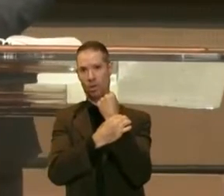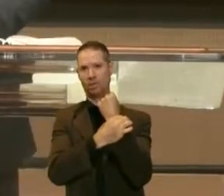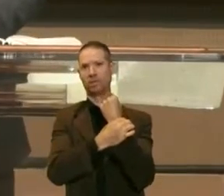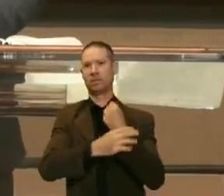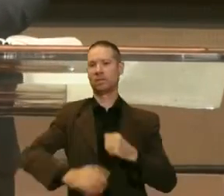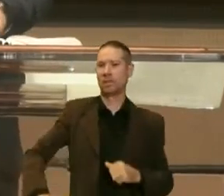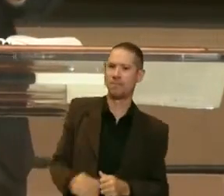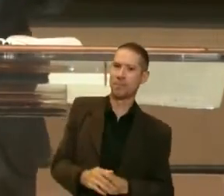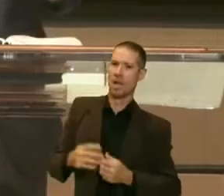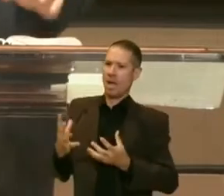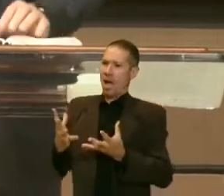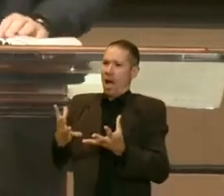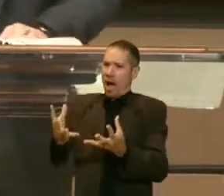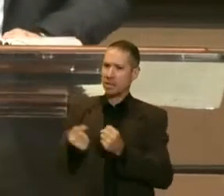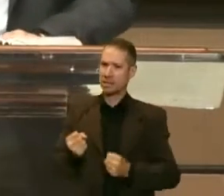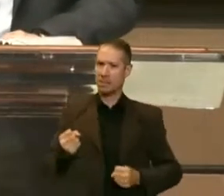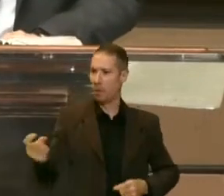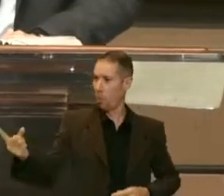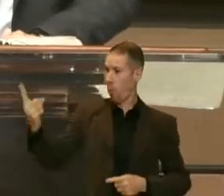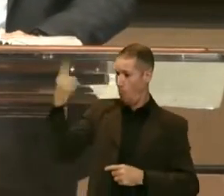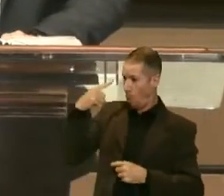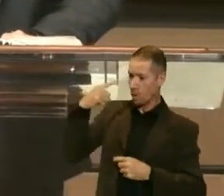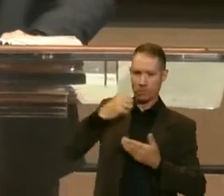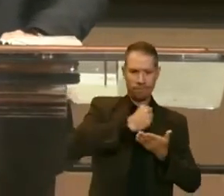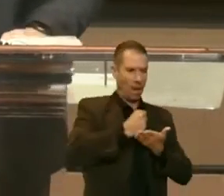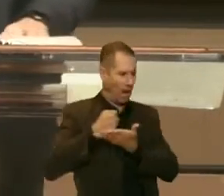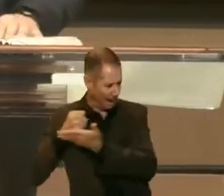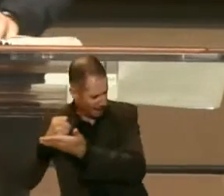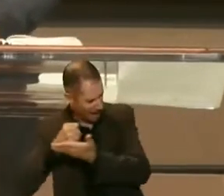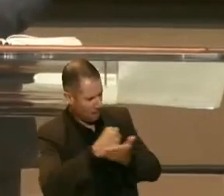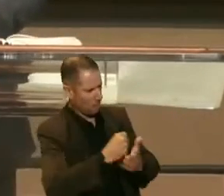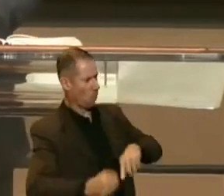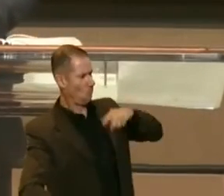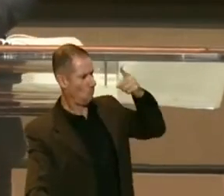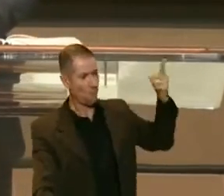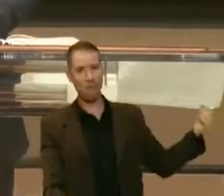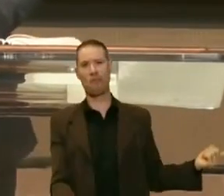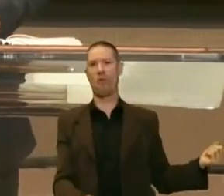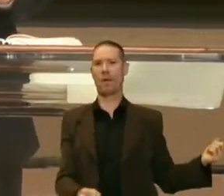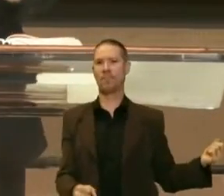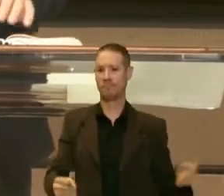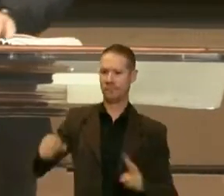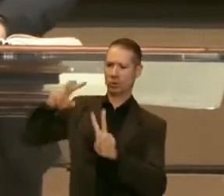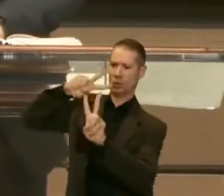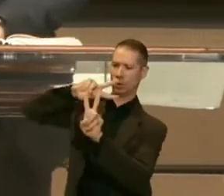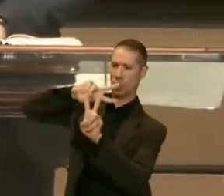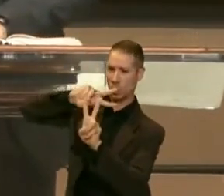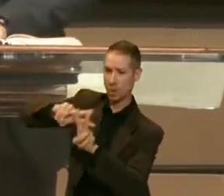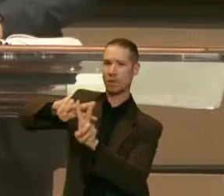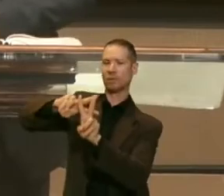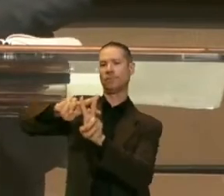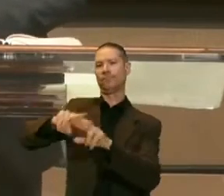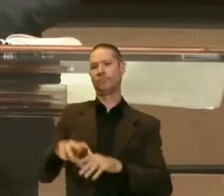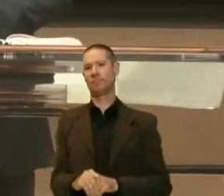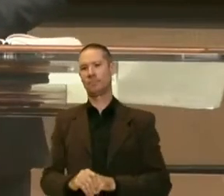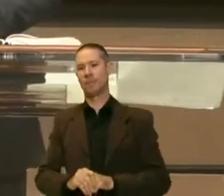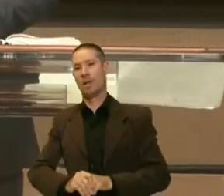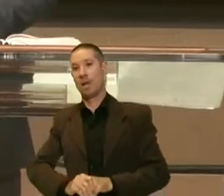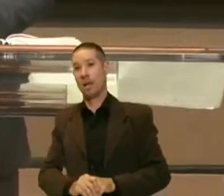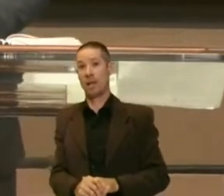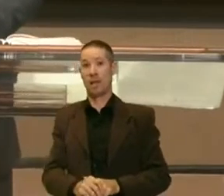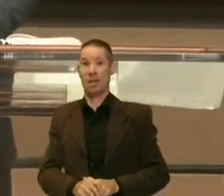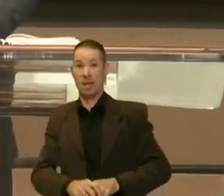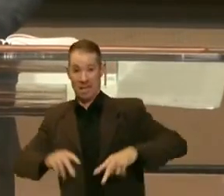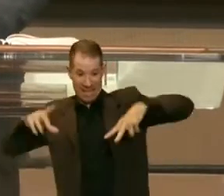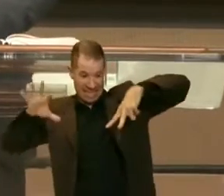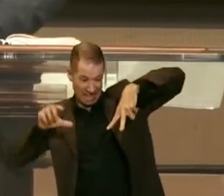Este, recebendo tal ordem, levou-os para fora, para o cárcere interior, e lhes prendeu os pés